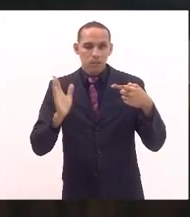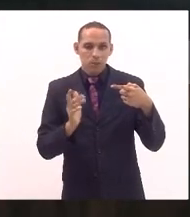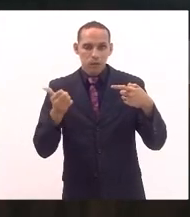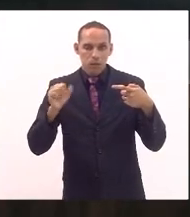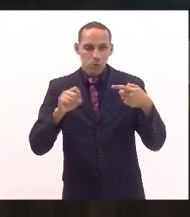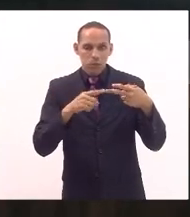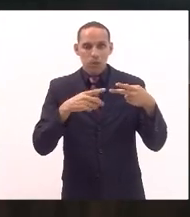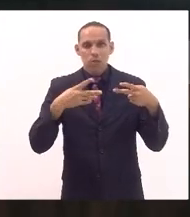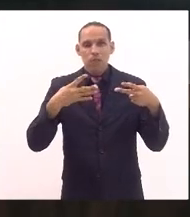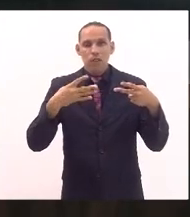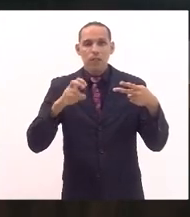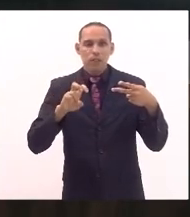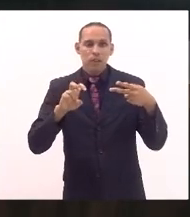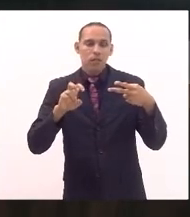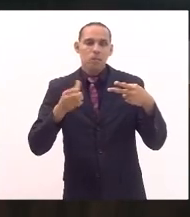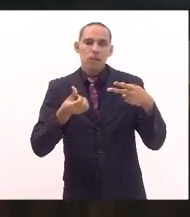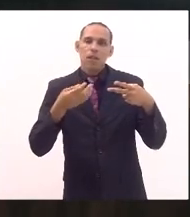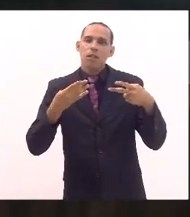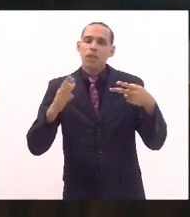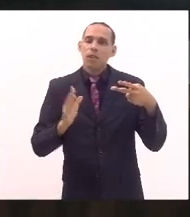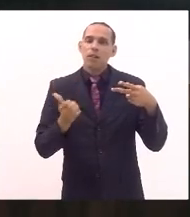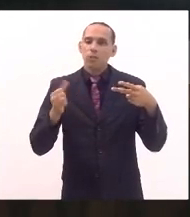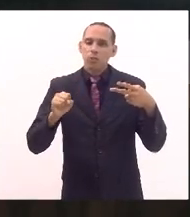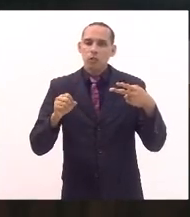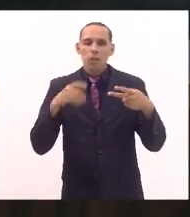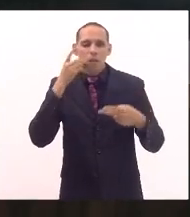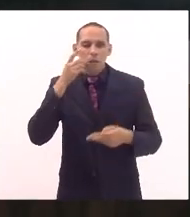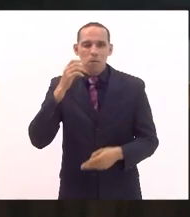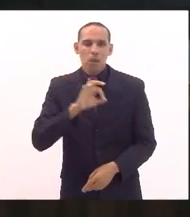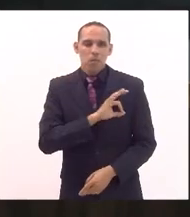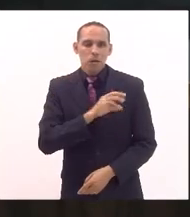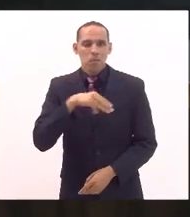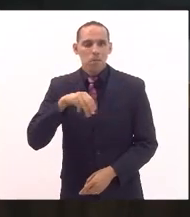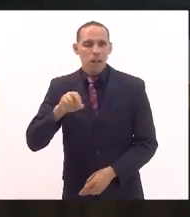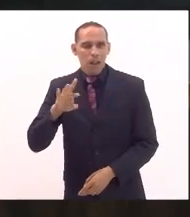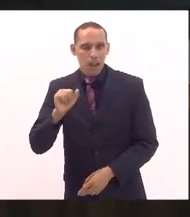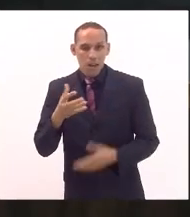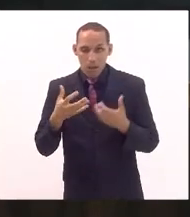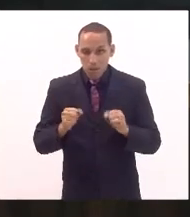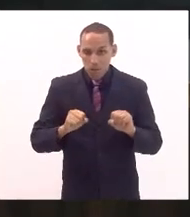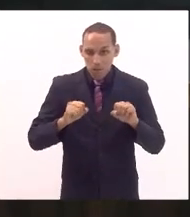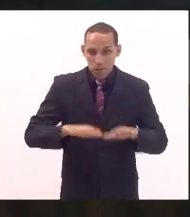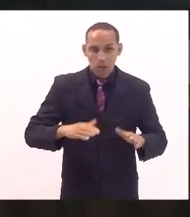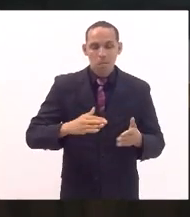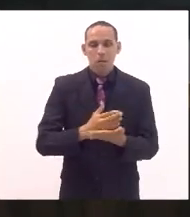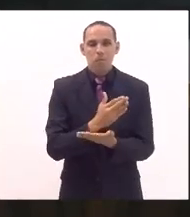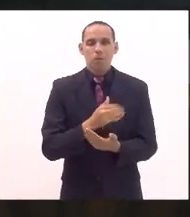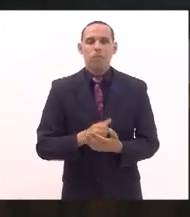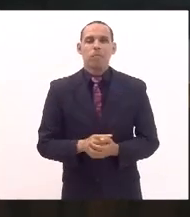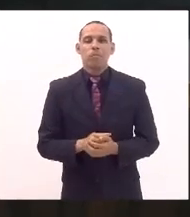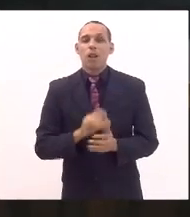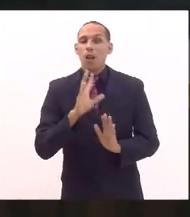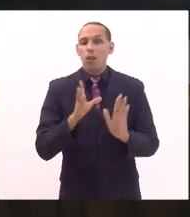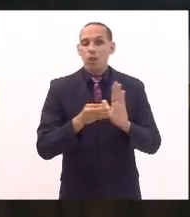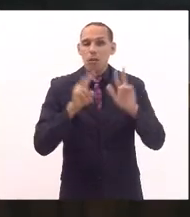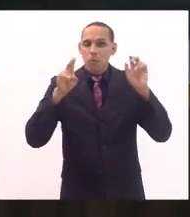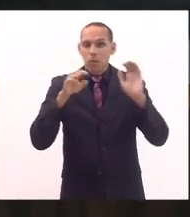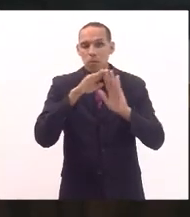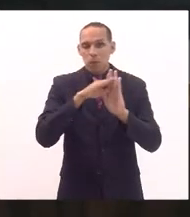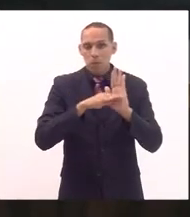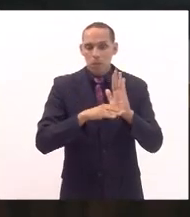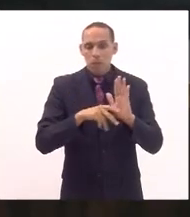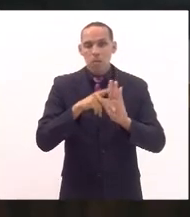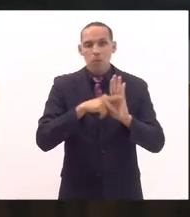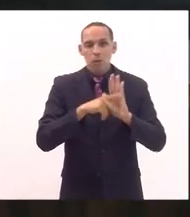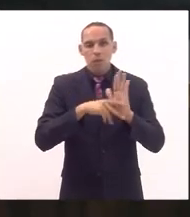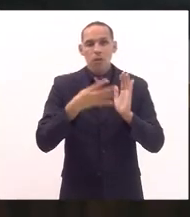18 e 45 6418 deputada Martha Rocha seus que aprovam permaneçam Como estão aprovado é que a inclusão na ordem do dia